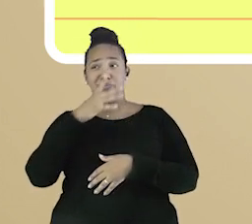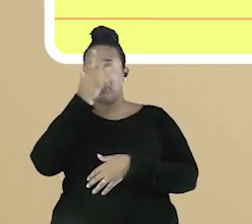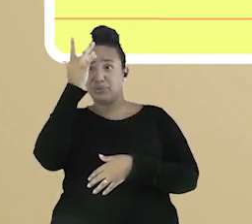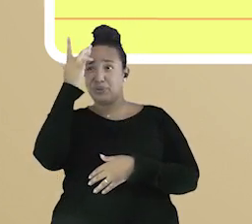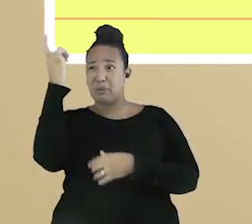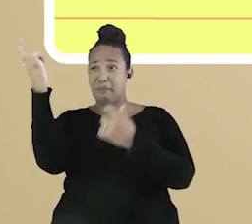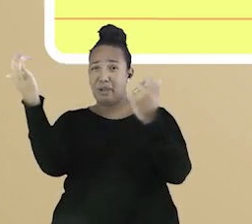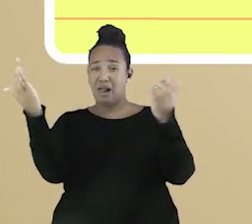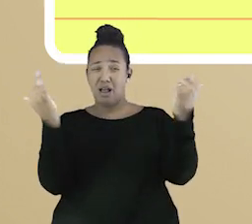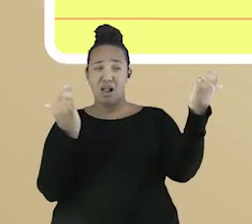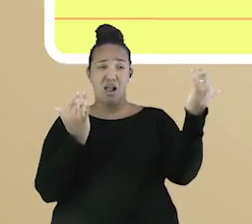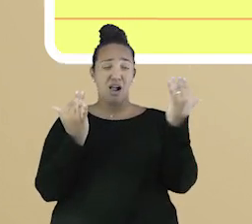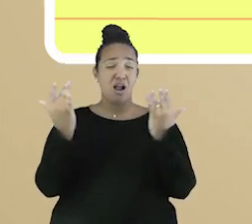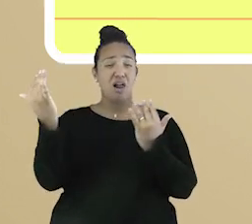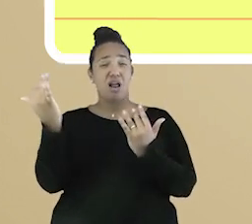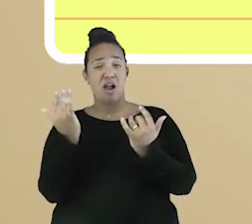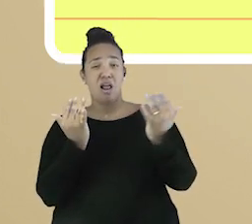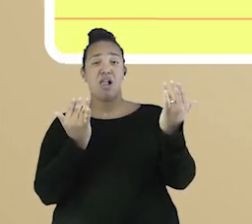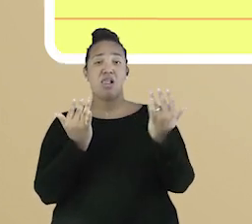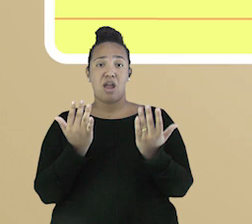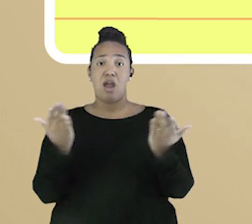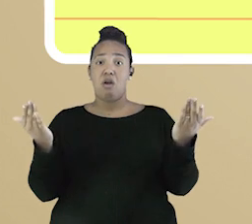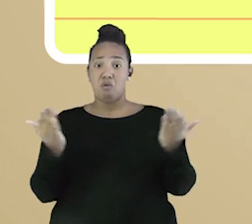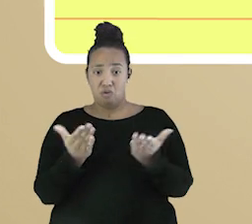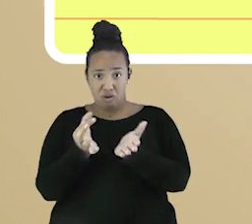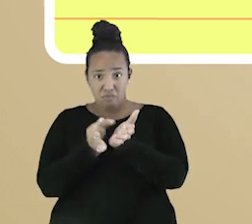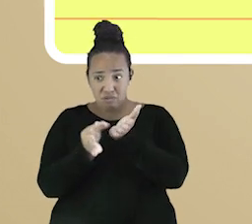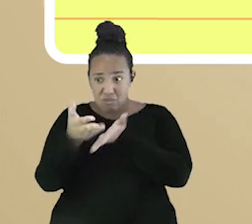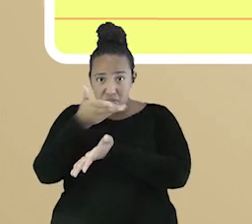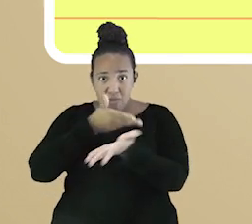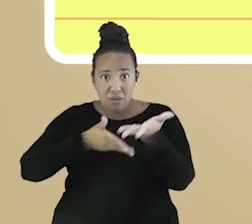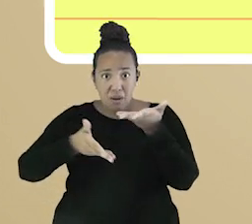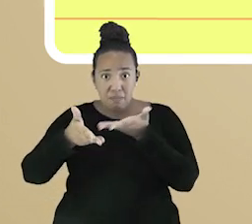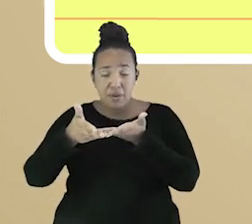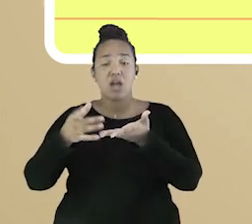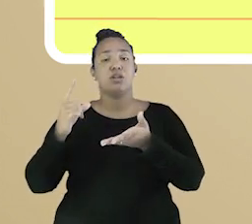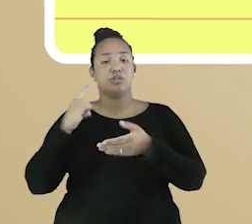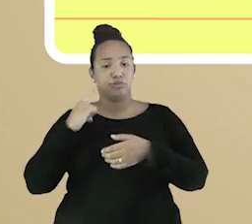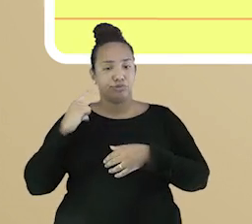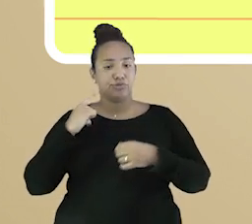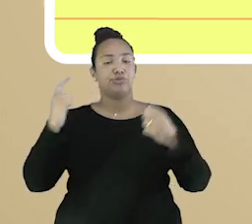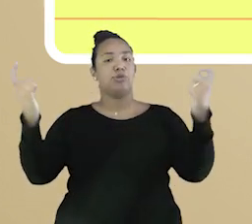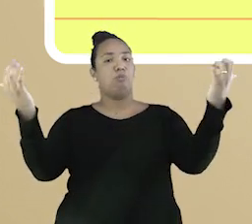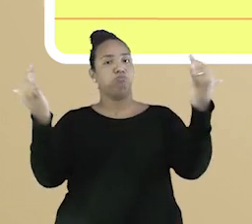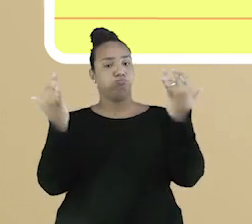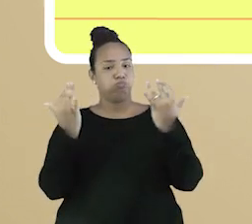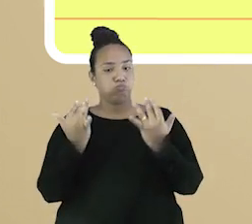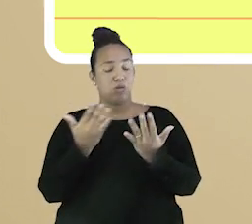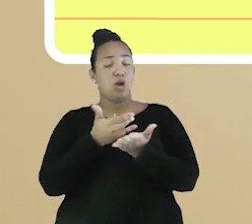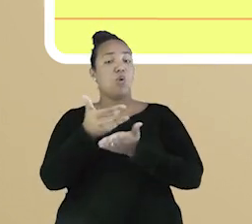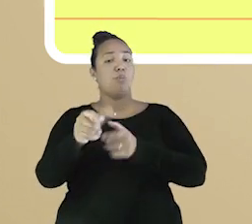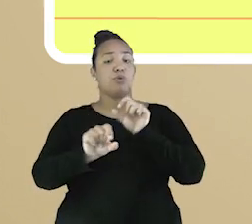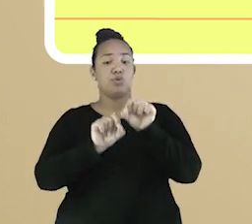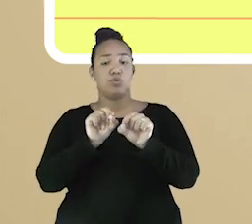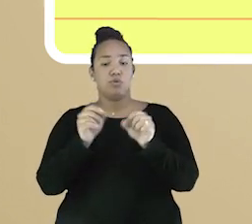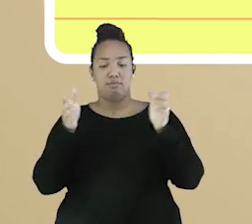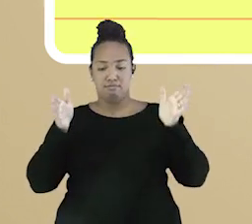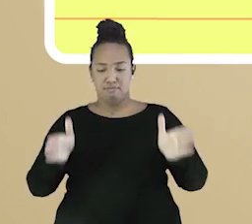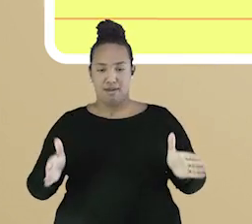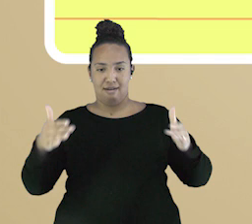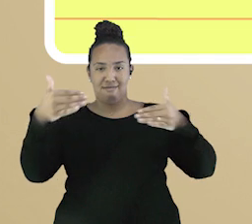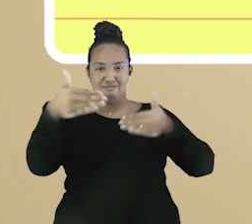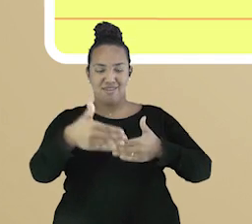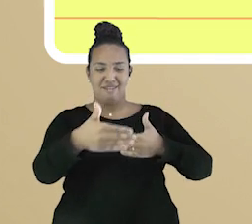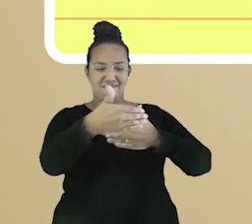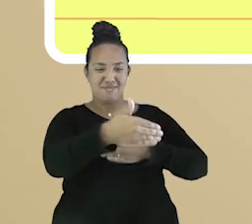atividade comercial, elas aumentaram ainda mais, e os senhores feudais passaram a cercá-las para sua proteção.